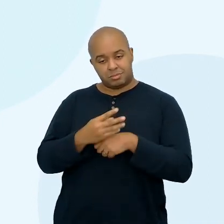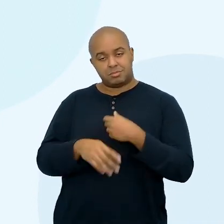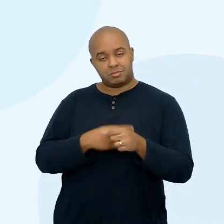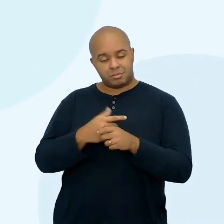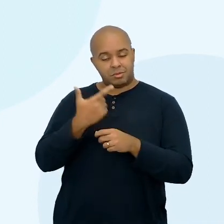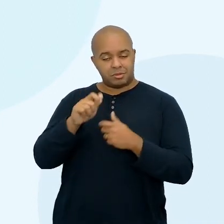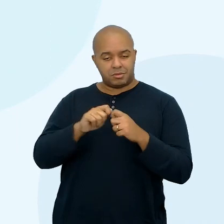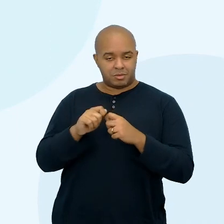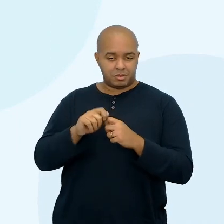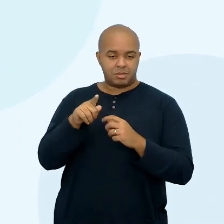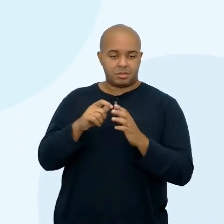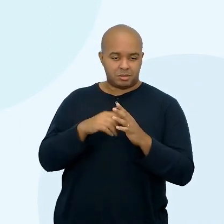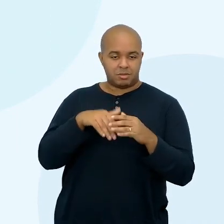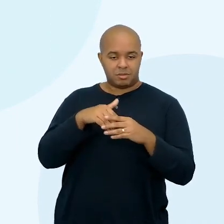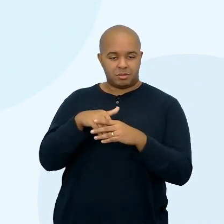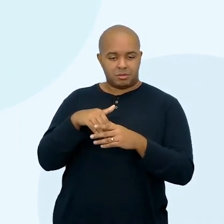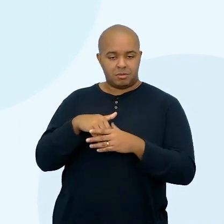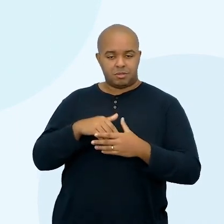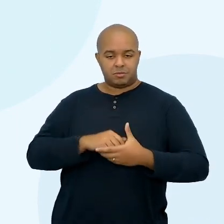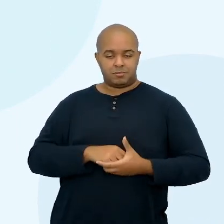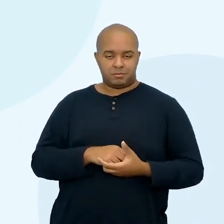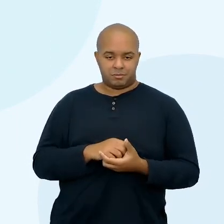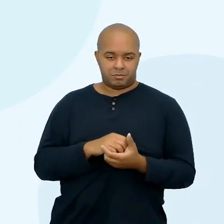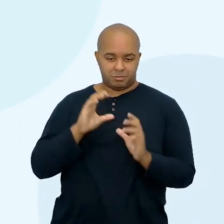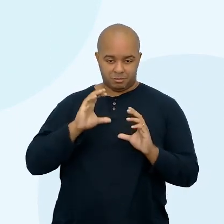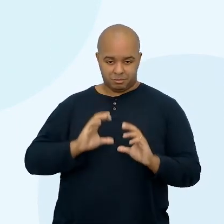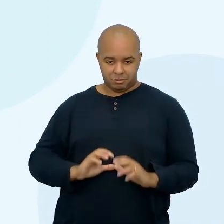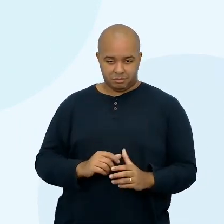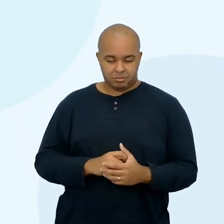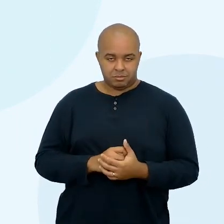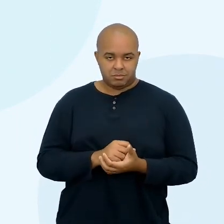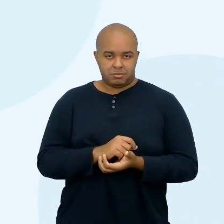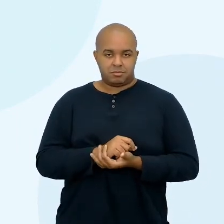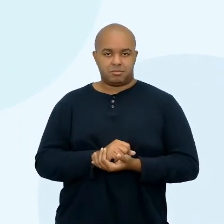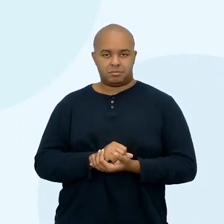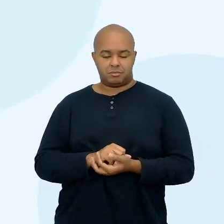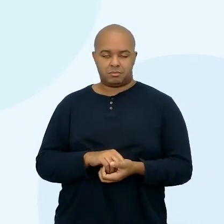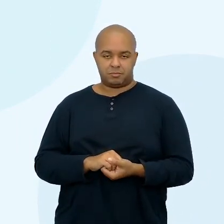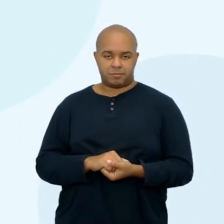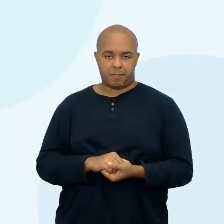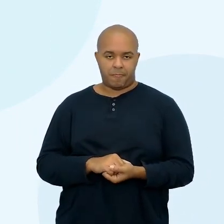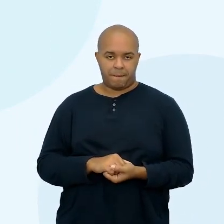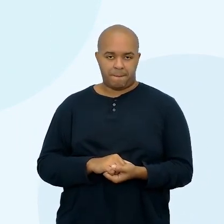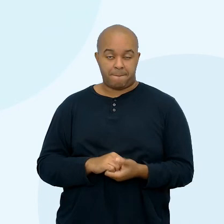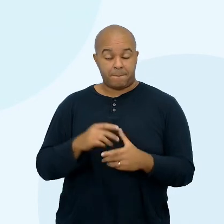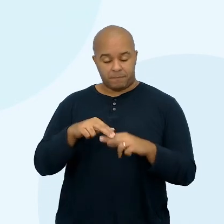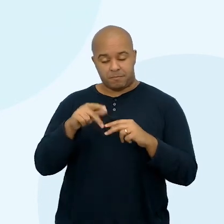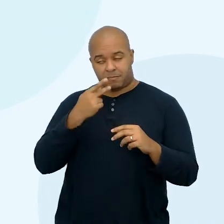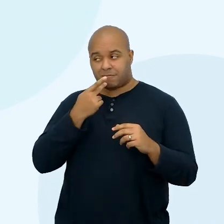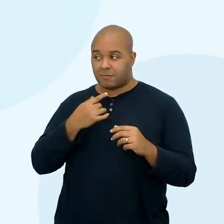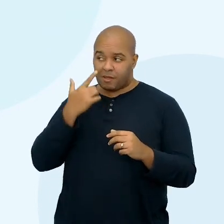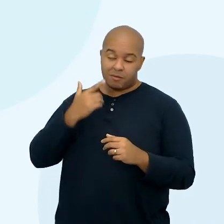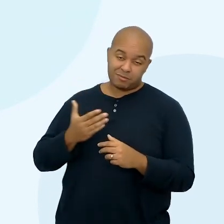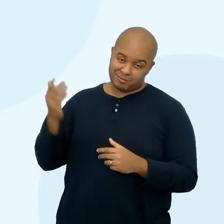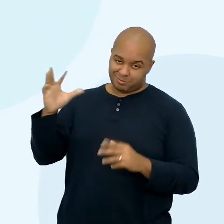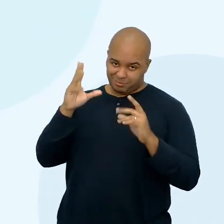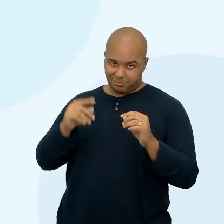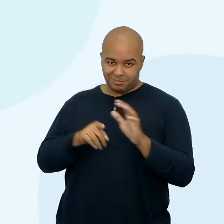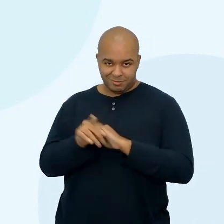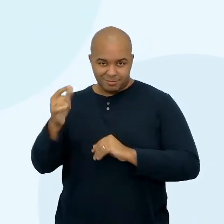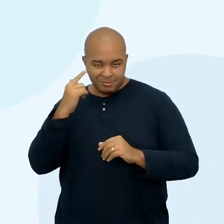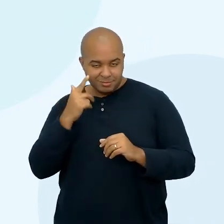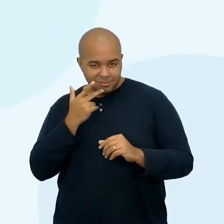fundamental para melhorar a qualidade de vida de uma forma mais pontual e rápida na vida das pessoas.